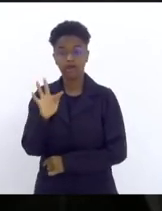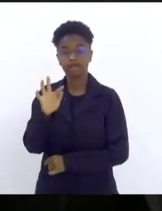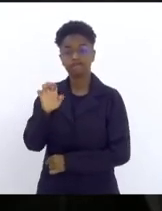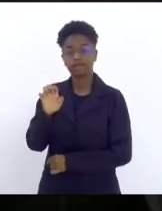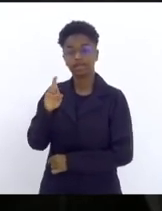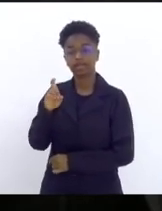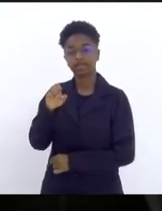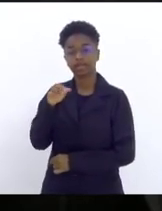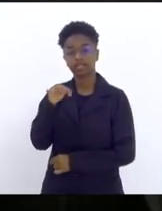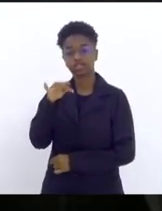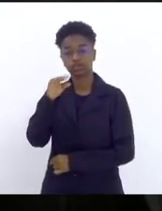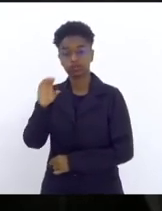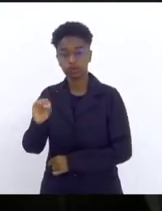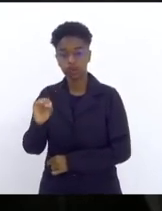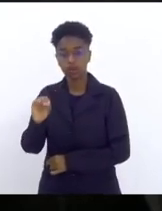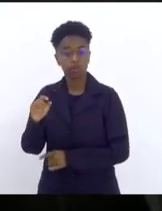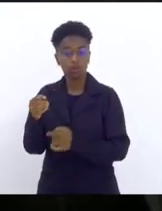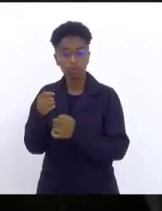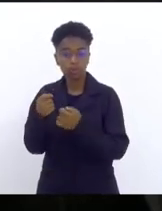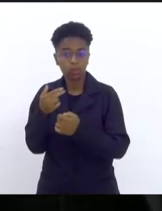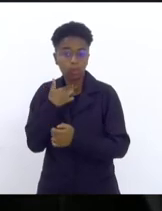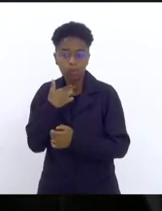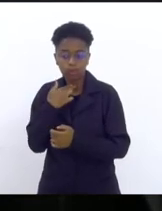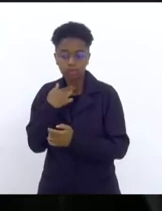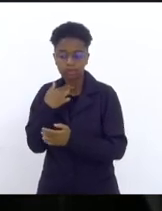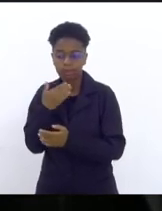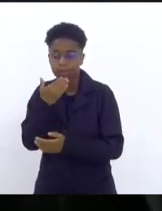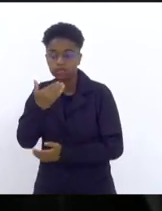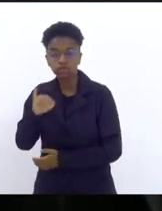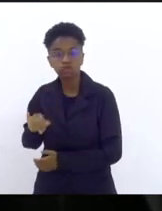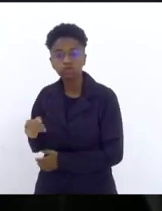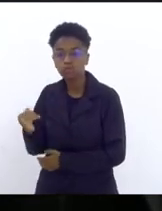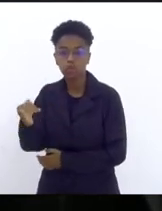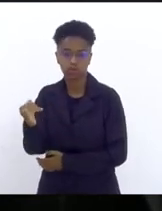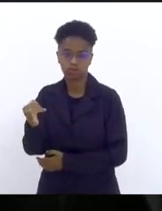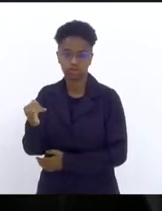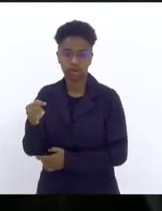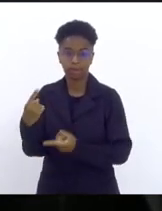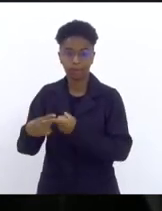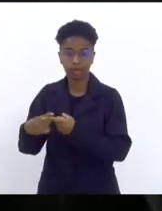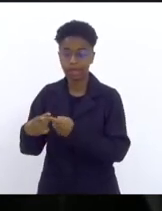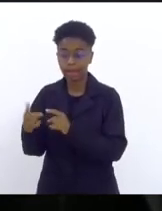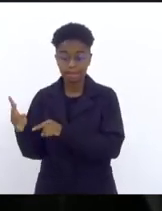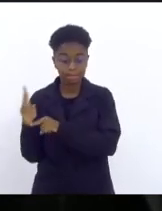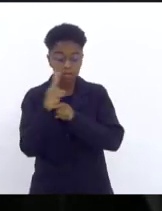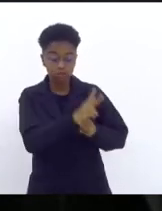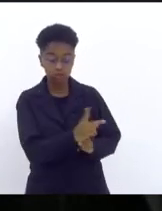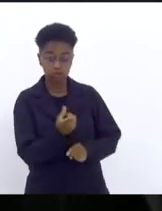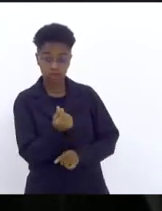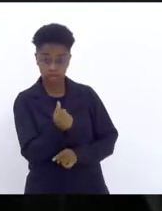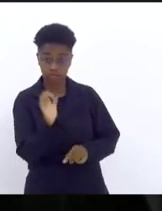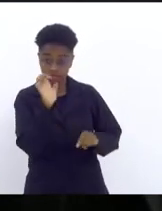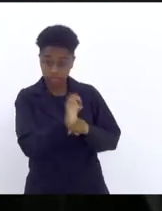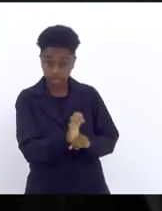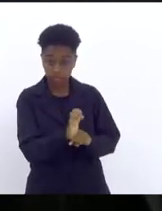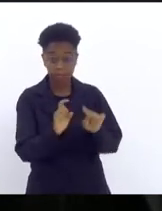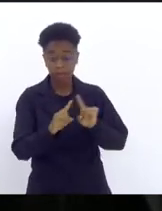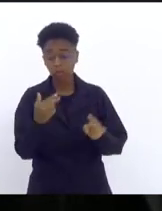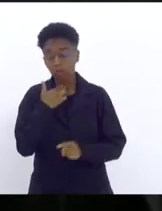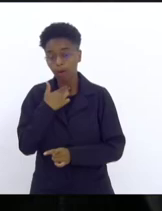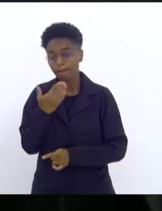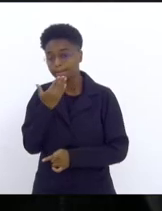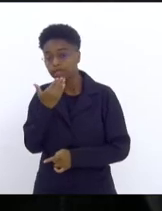juros para cobrar dívidas do Estado até porque quem define o juros